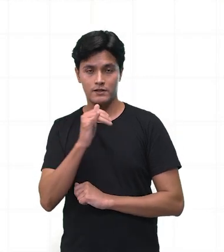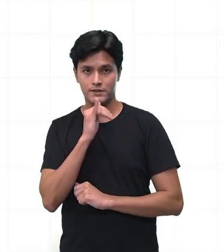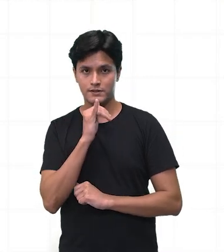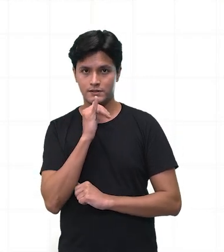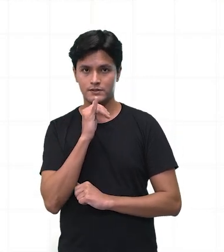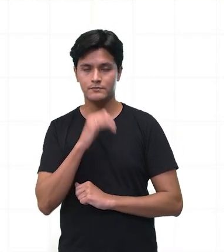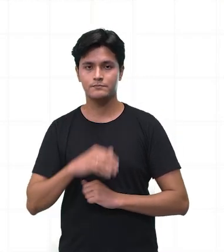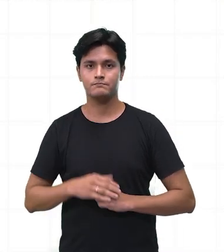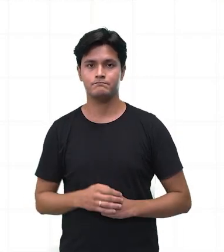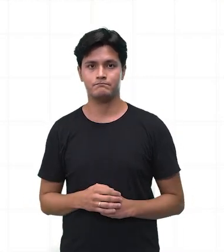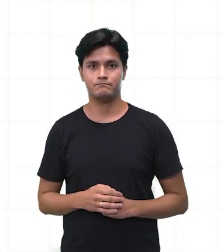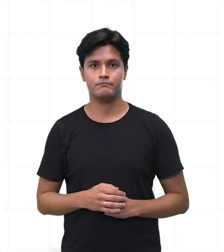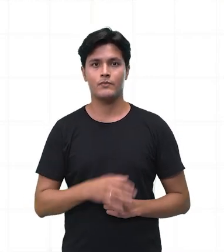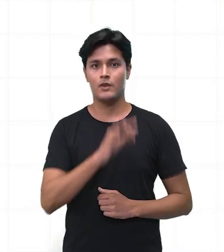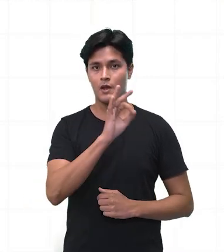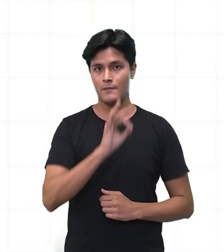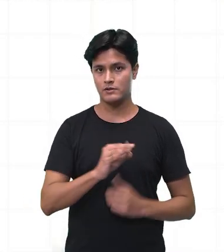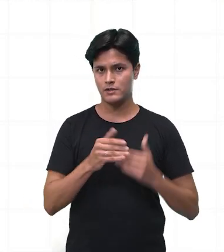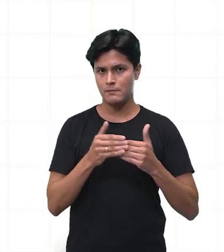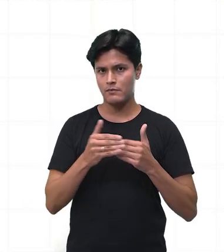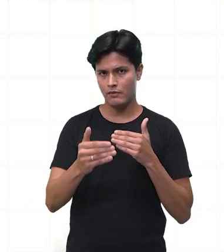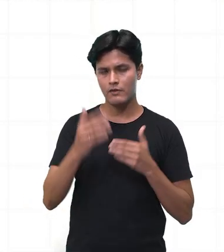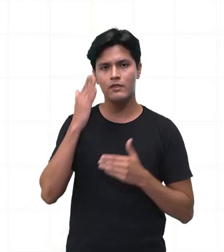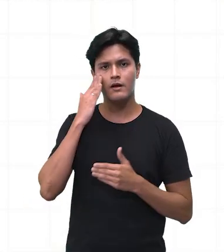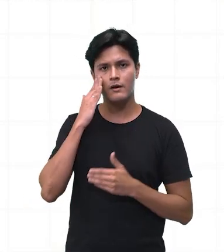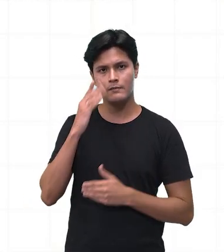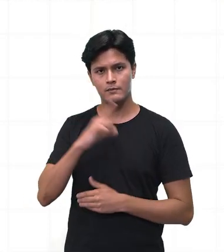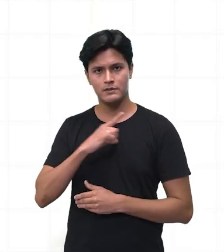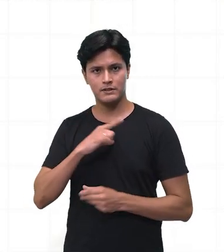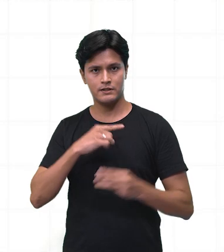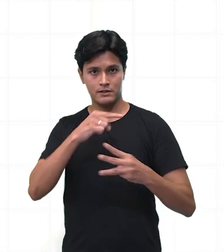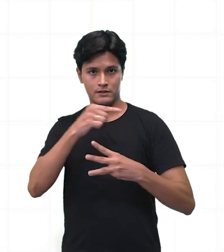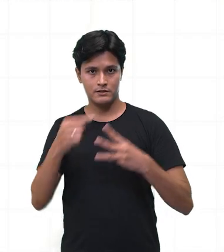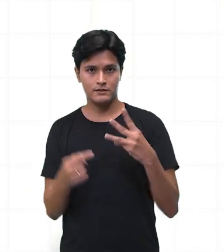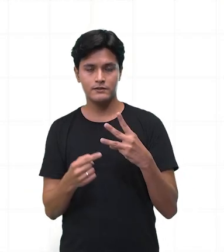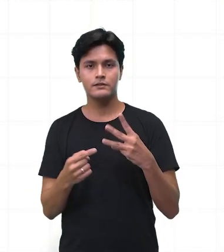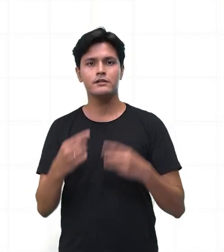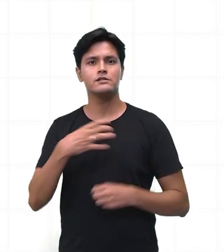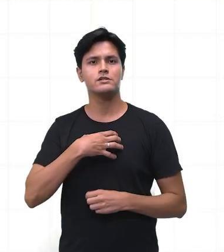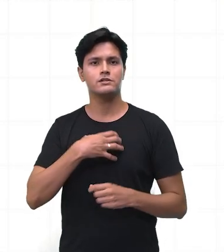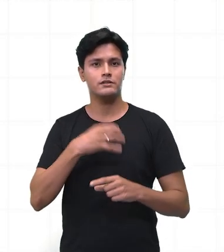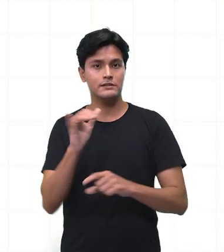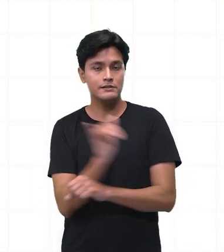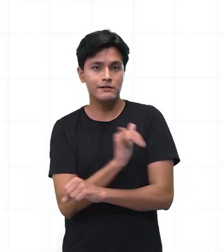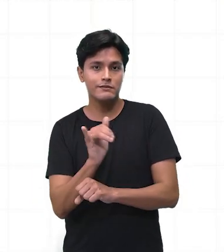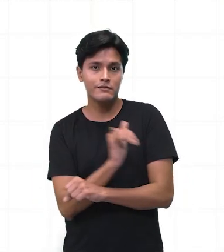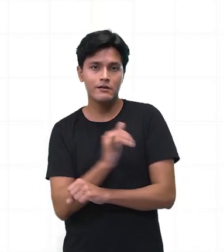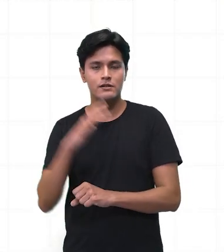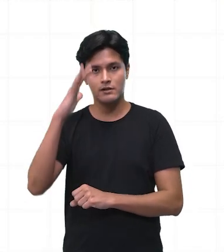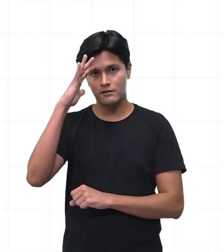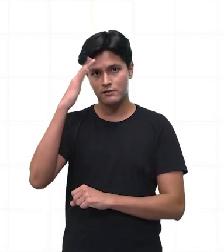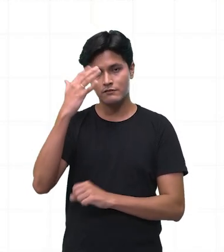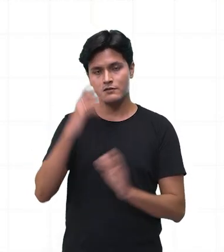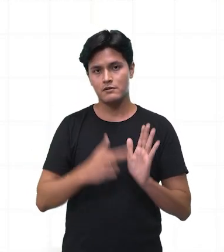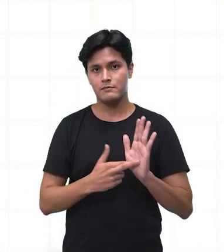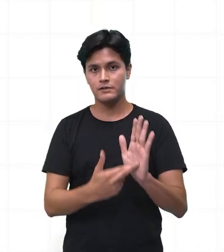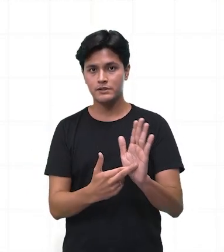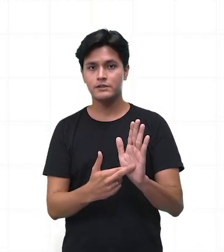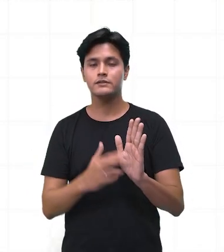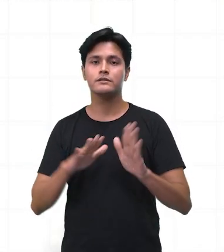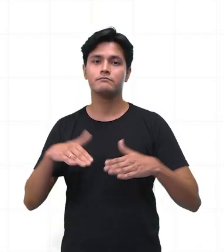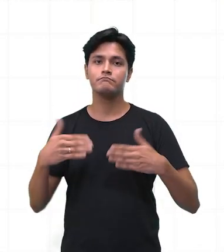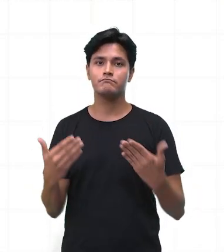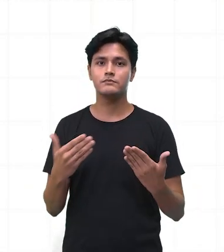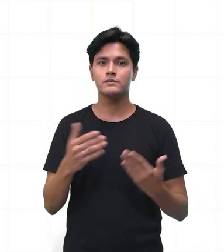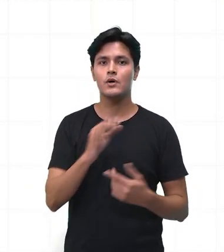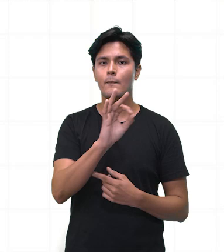partir da porcentagem, a gente sabe que existem essas 3 formas de representar Então, aquele porcento ali significa